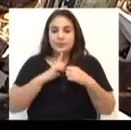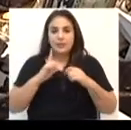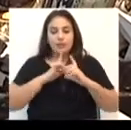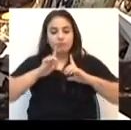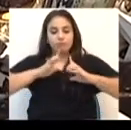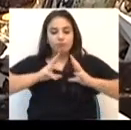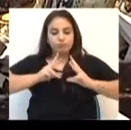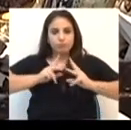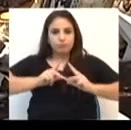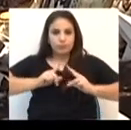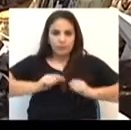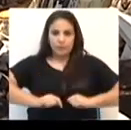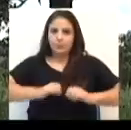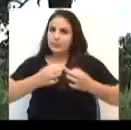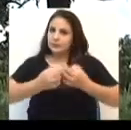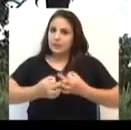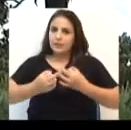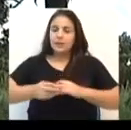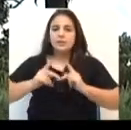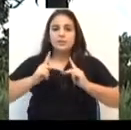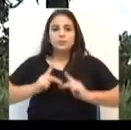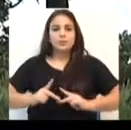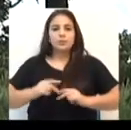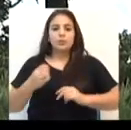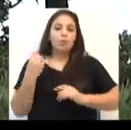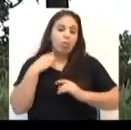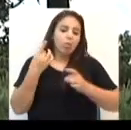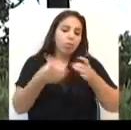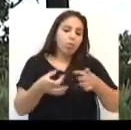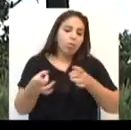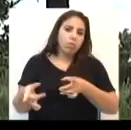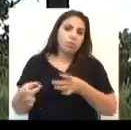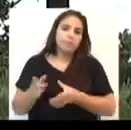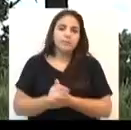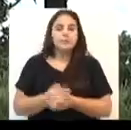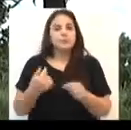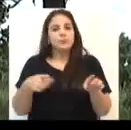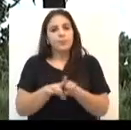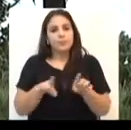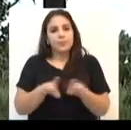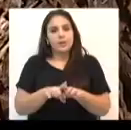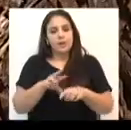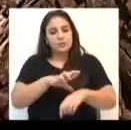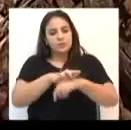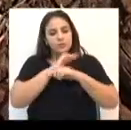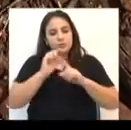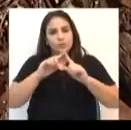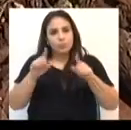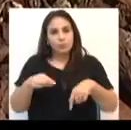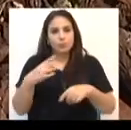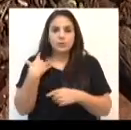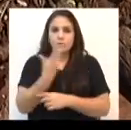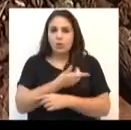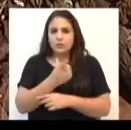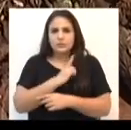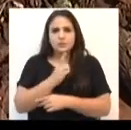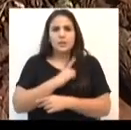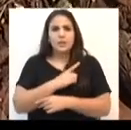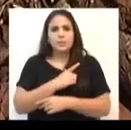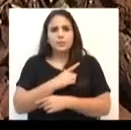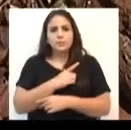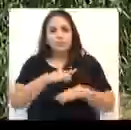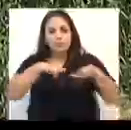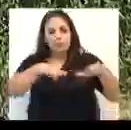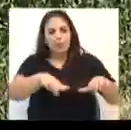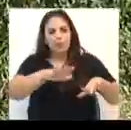O terreno sendo limpo, com certeza as pessoas não estarão jogando lixo nesses terrenos. Além da segurança pública, né, que nós temos terrenos baldios, como a imagem pode